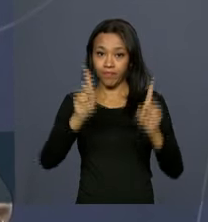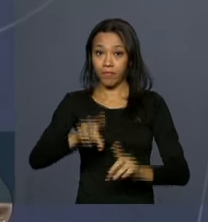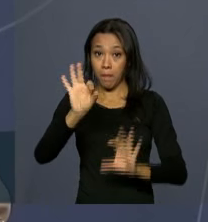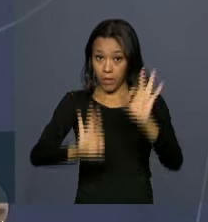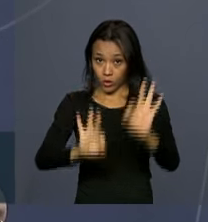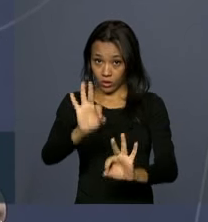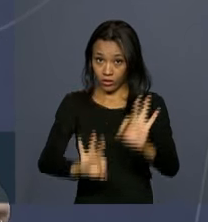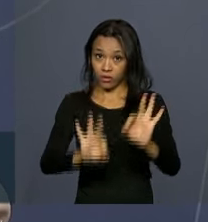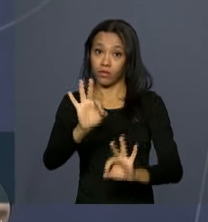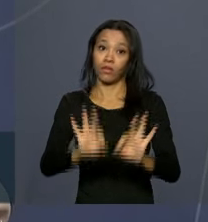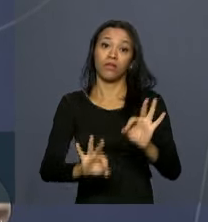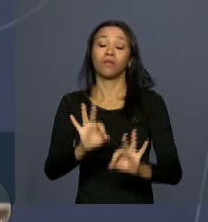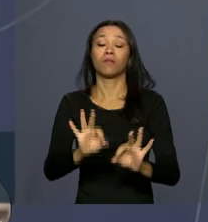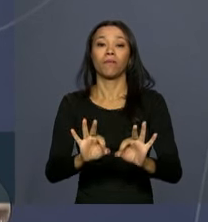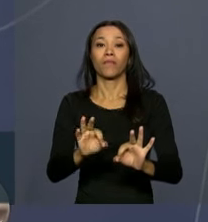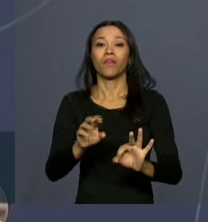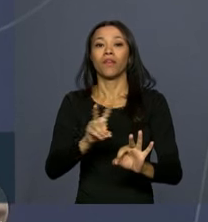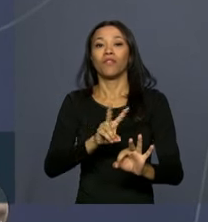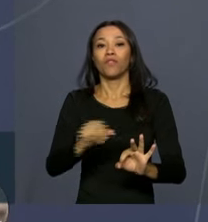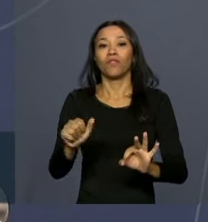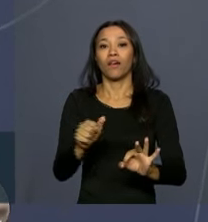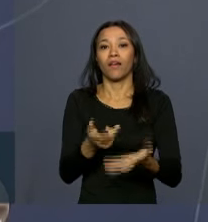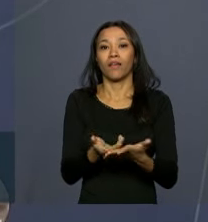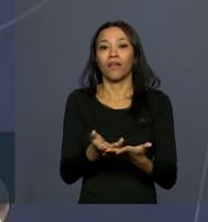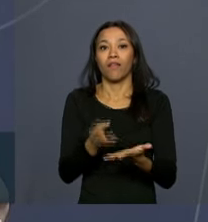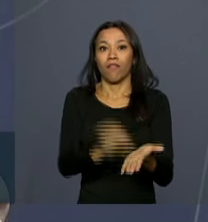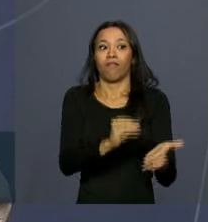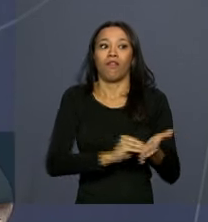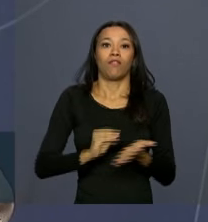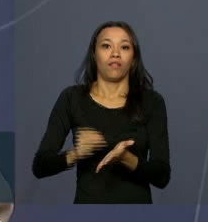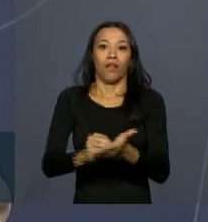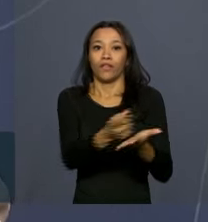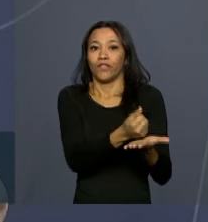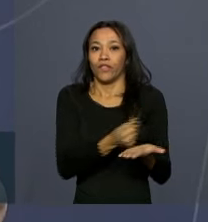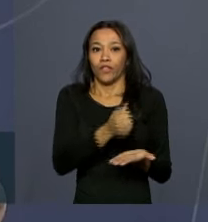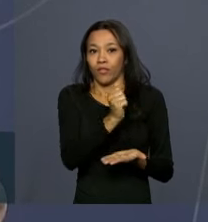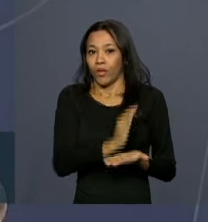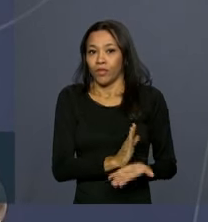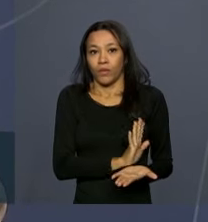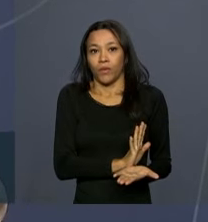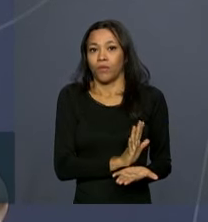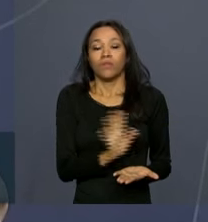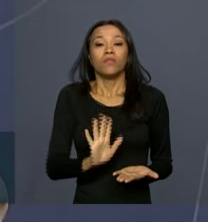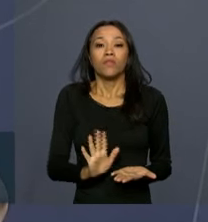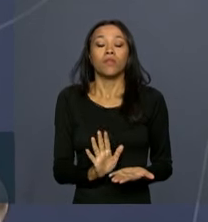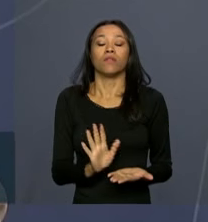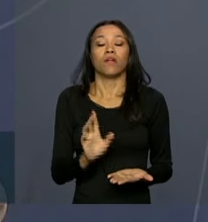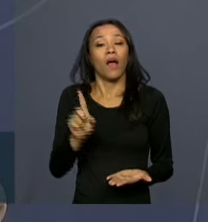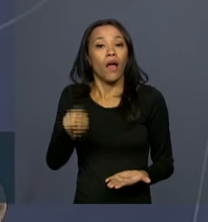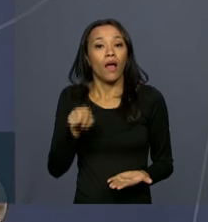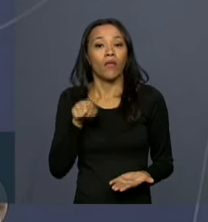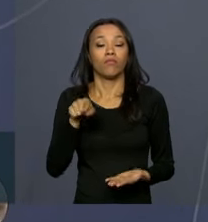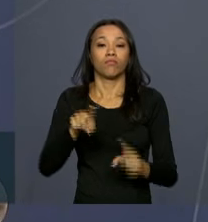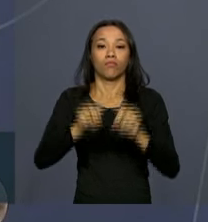projeto que compromete os recursos do Brasil, ele é um projeto que monta